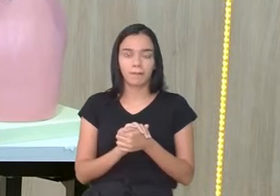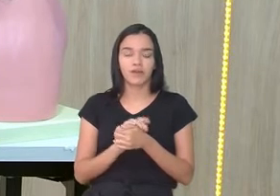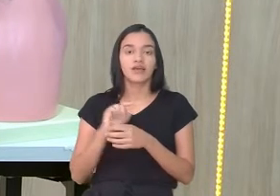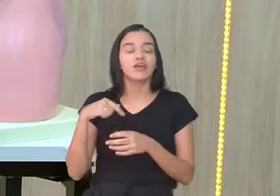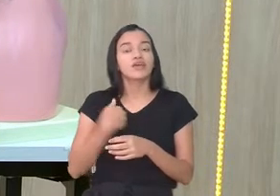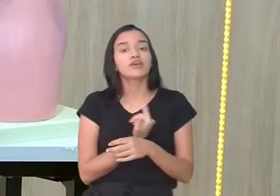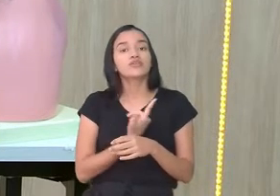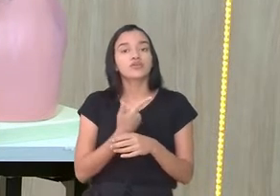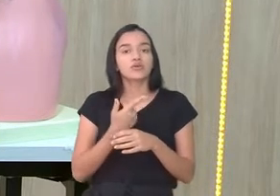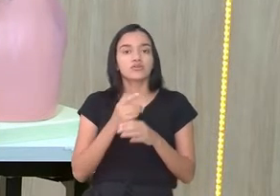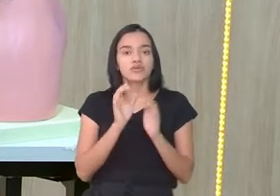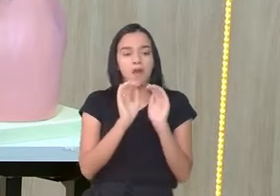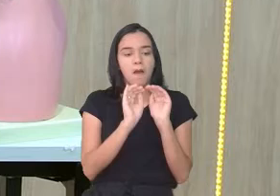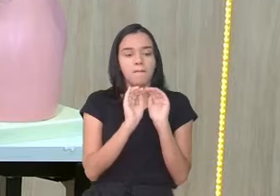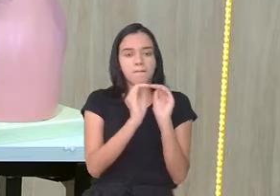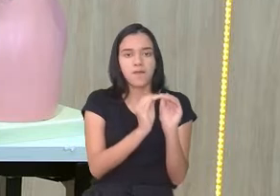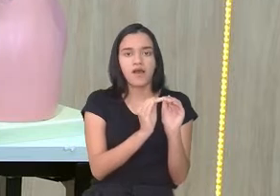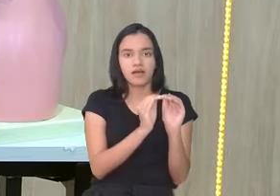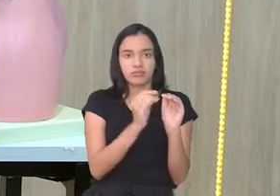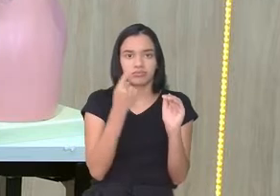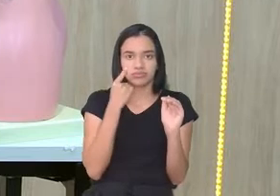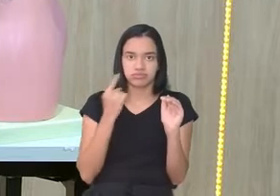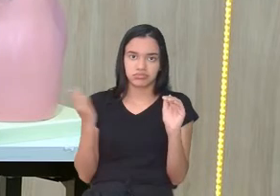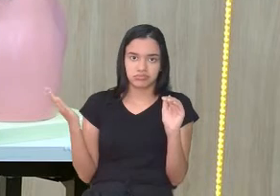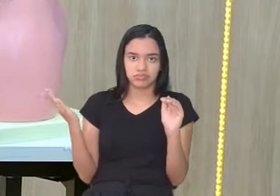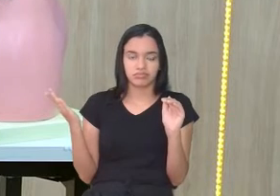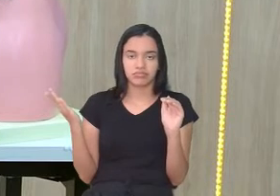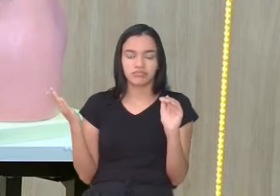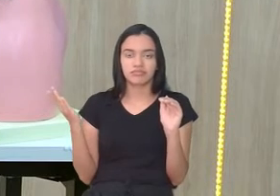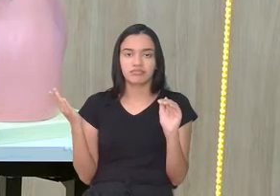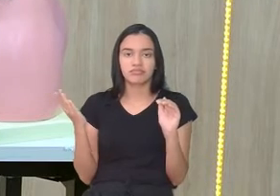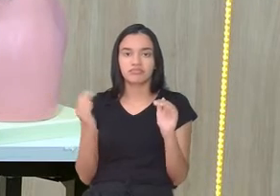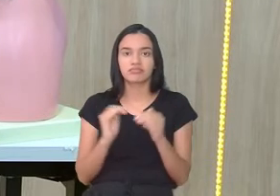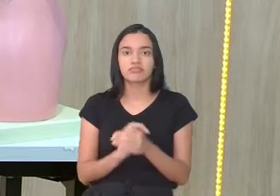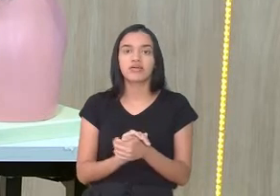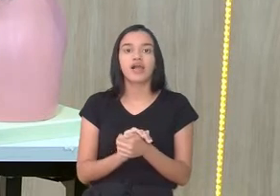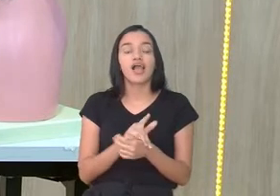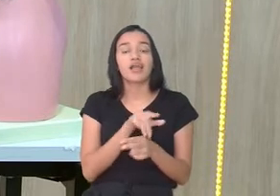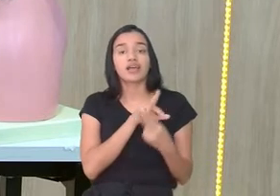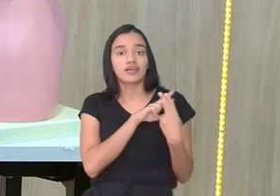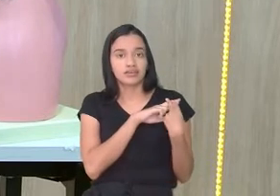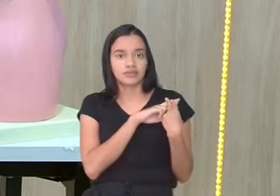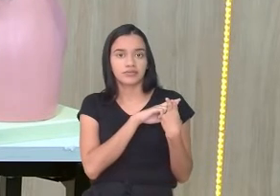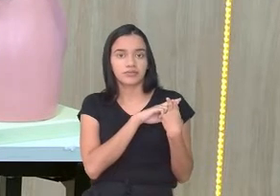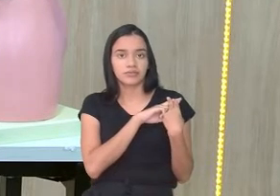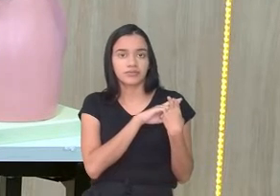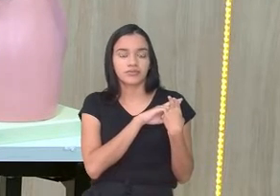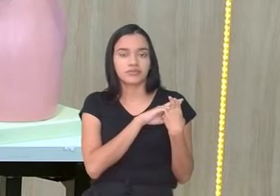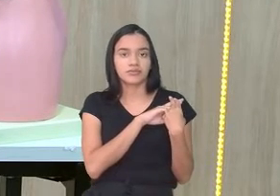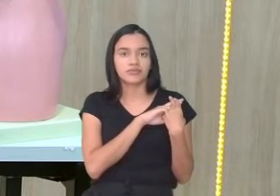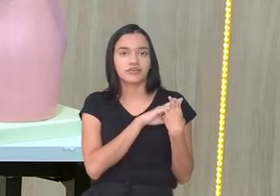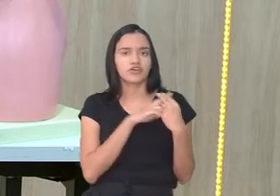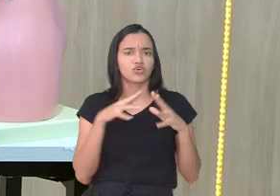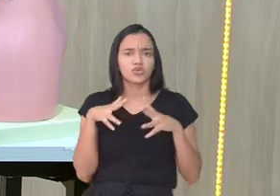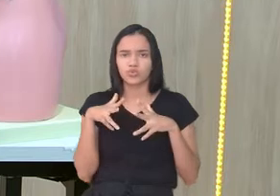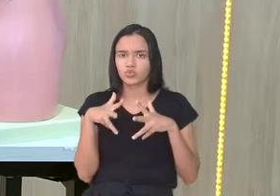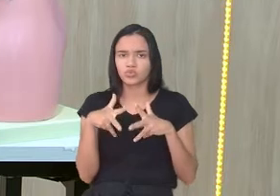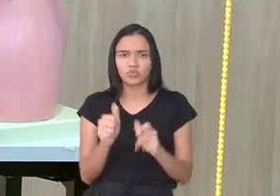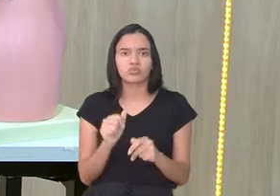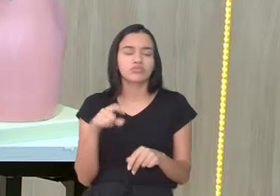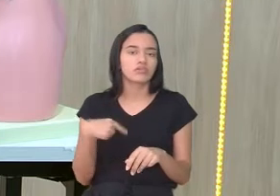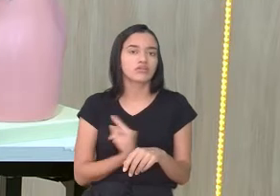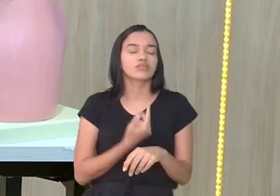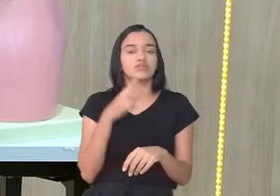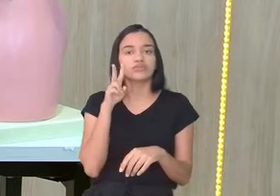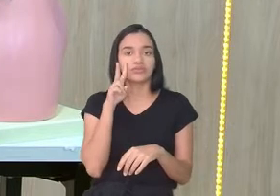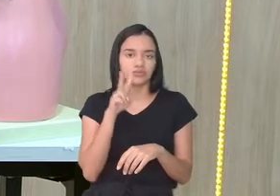nós trazemos encaixados, ele fica nessa região aqui, e responsável por tudo isso aí que nós